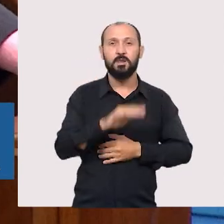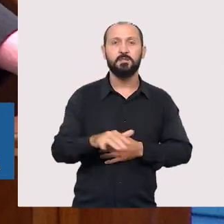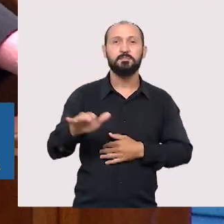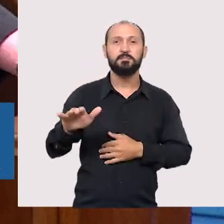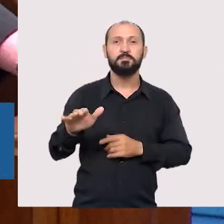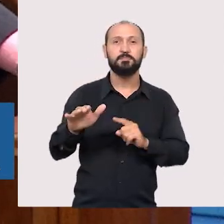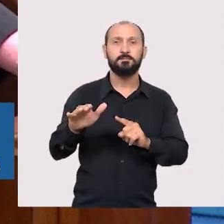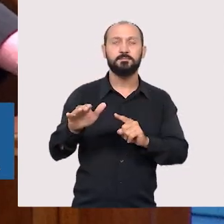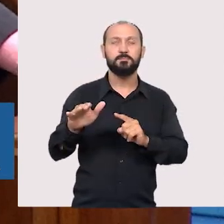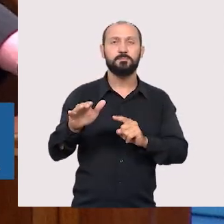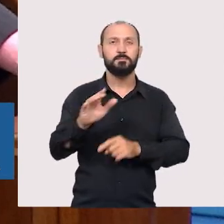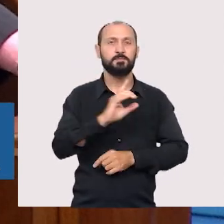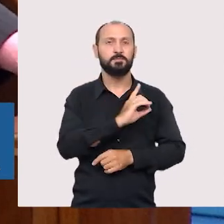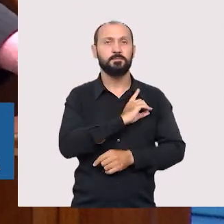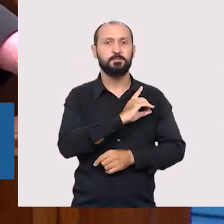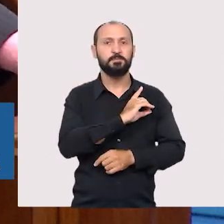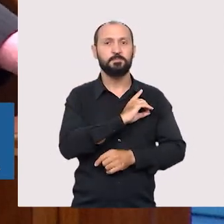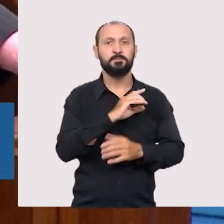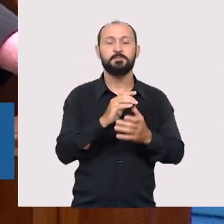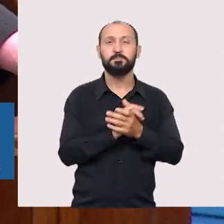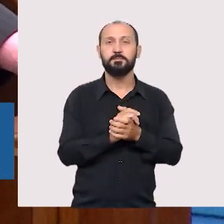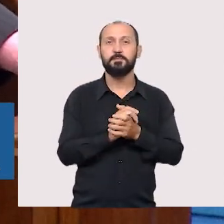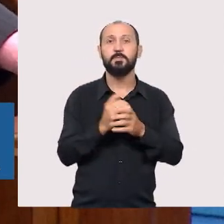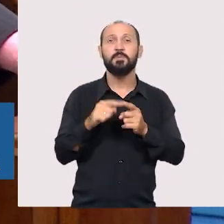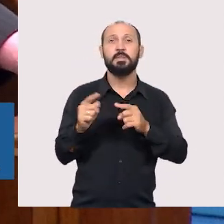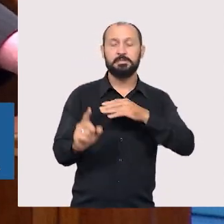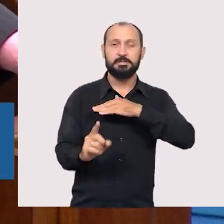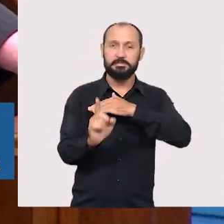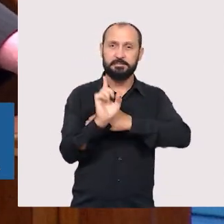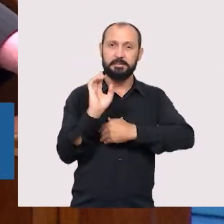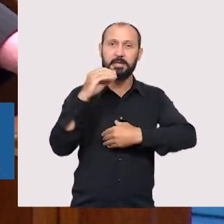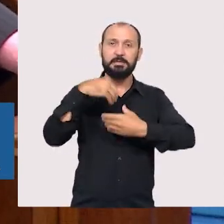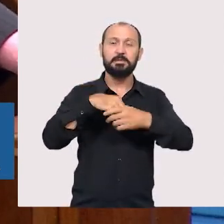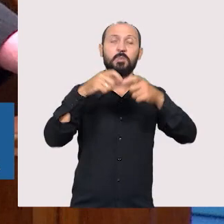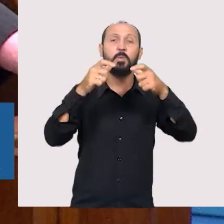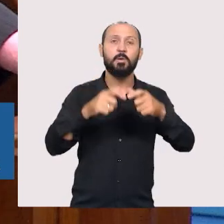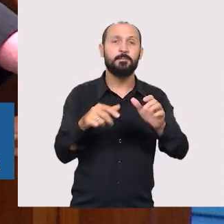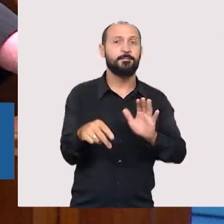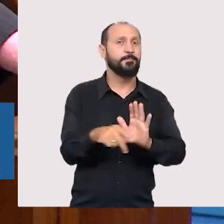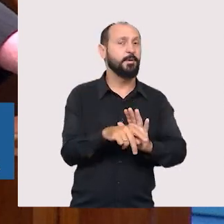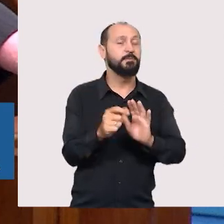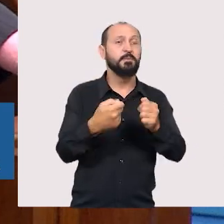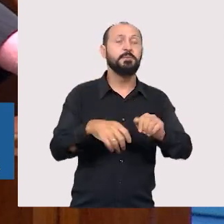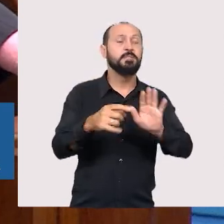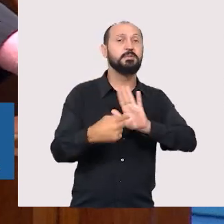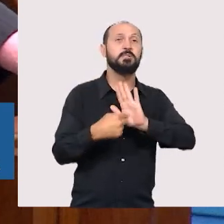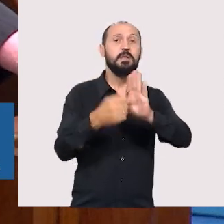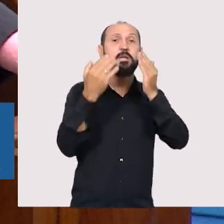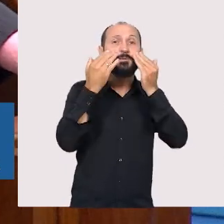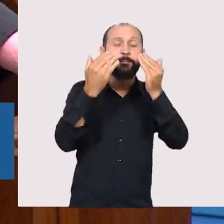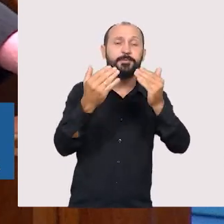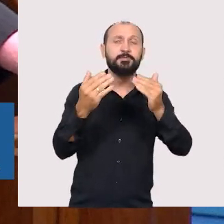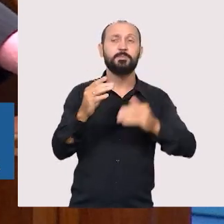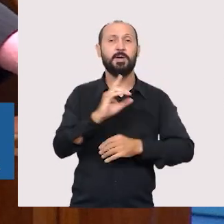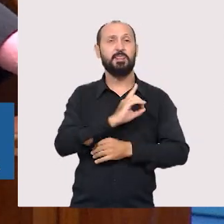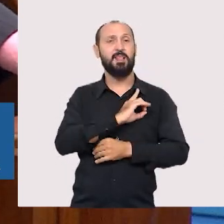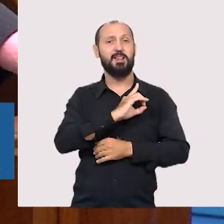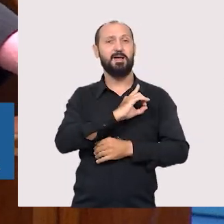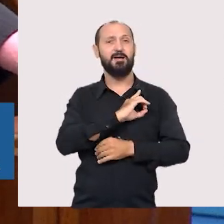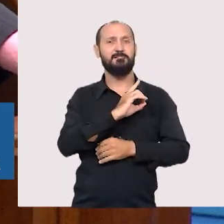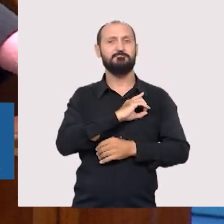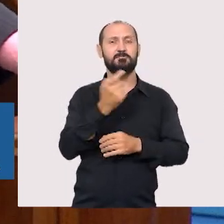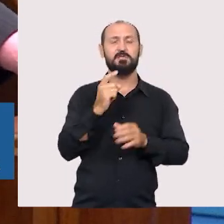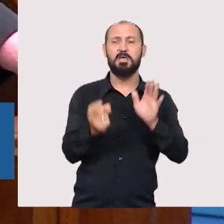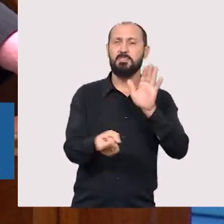não necessidade de que essa criança fosse levada para uma delegacia, porque essa criança ela seria atendida lá, onde ela está, no seu meio, sem ter que